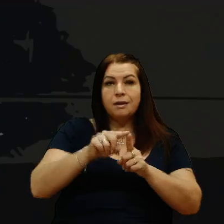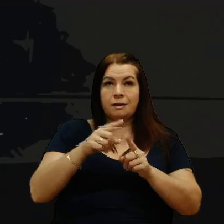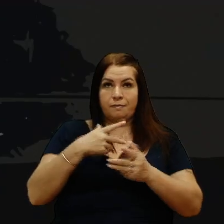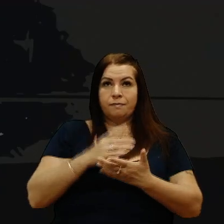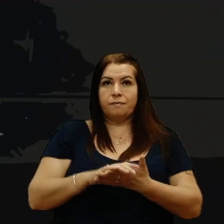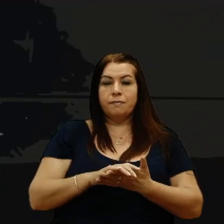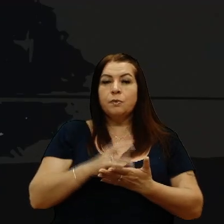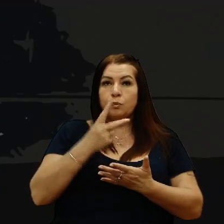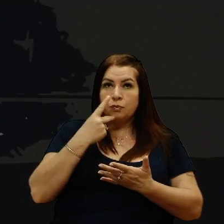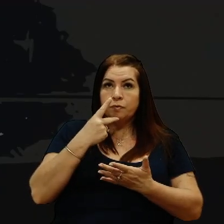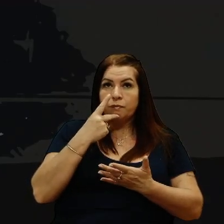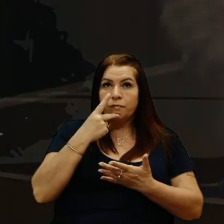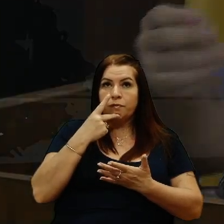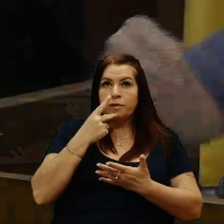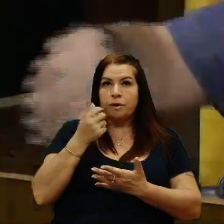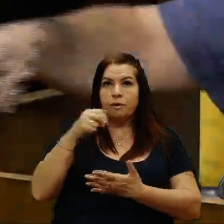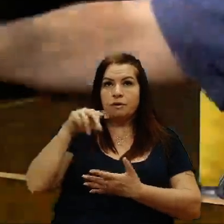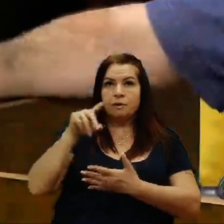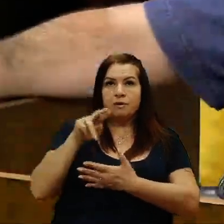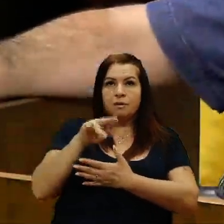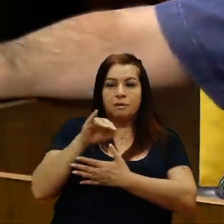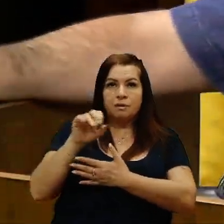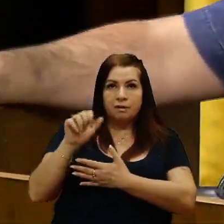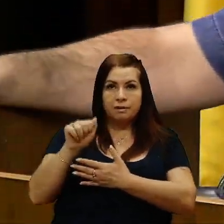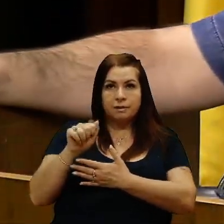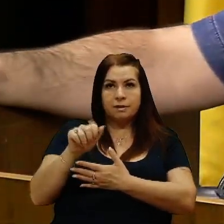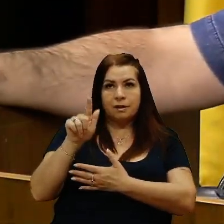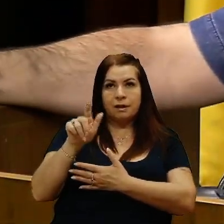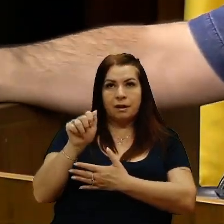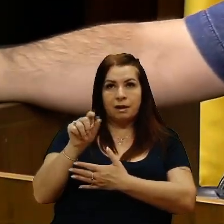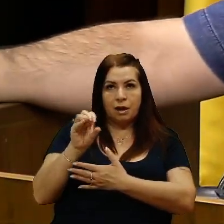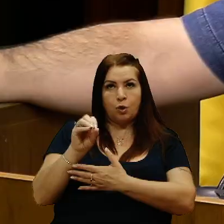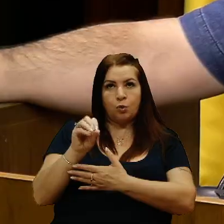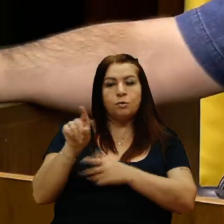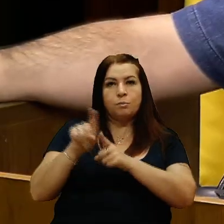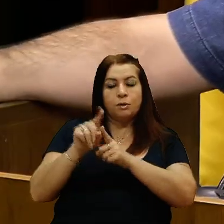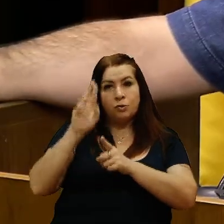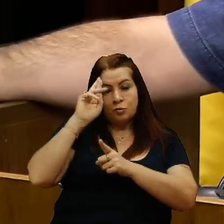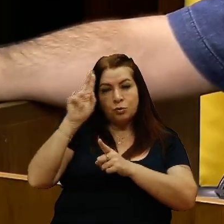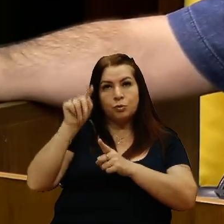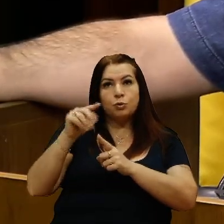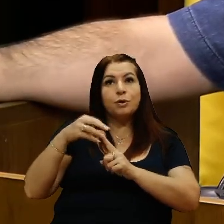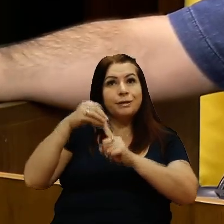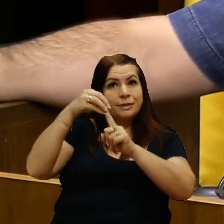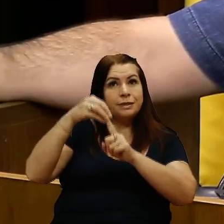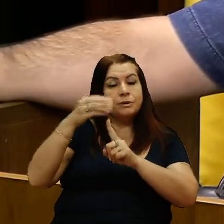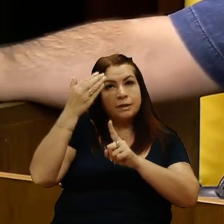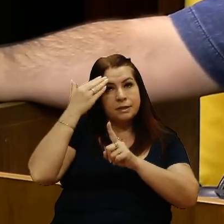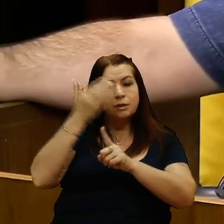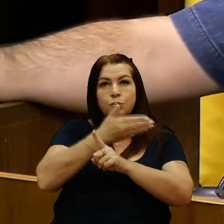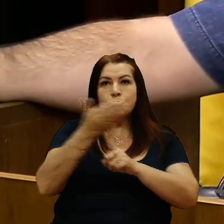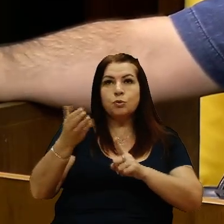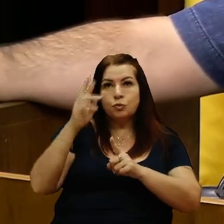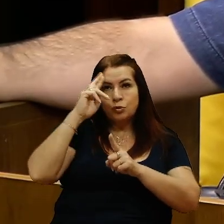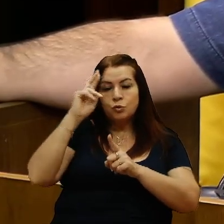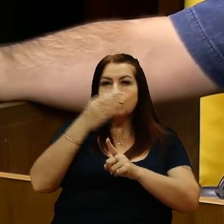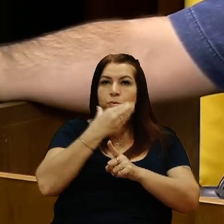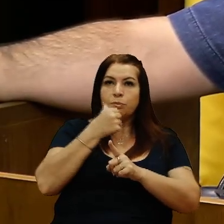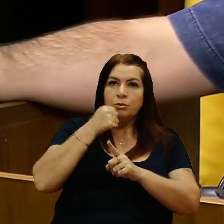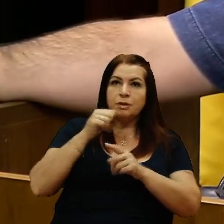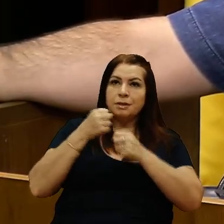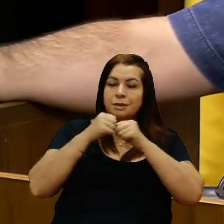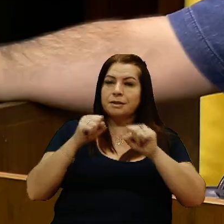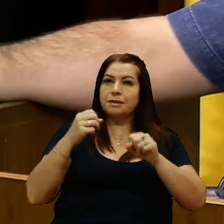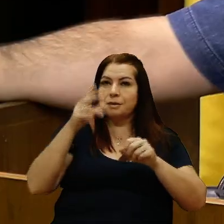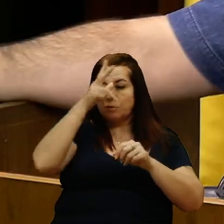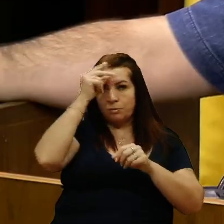a Andressa a Galo, que é a nossa diretora, eu destaco e quero agradecer a todos os meus diretores e diretoras da Secretaria Municipal da Saúde, que